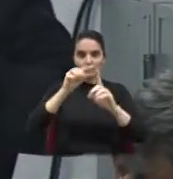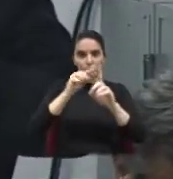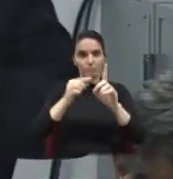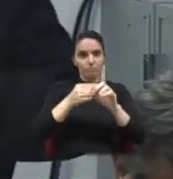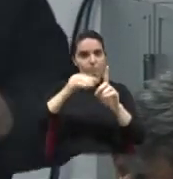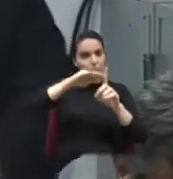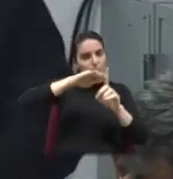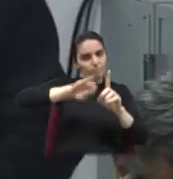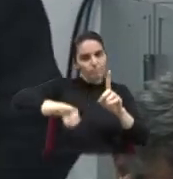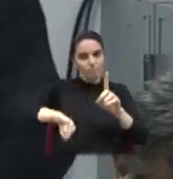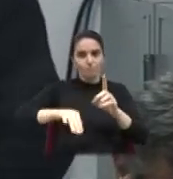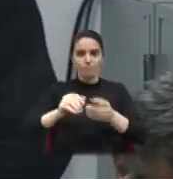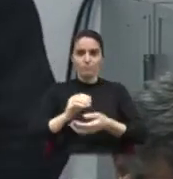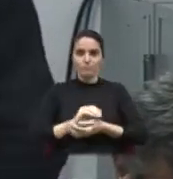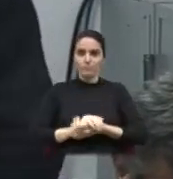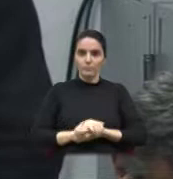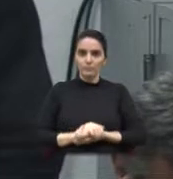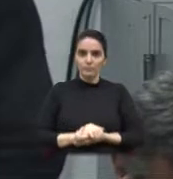nós aqui,